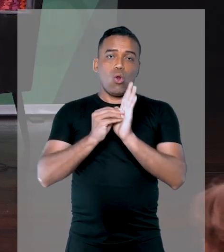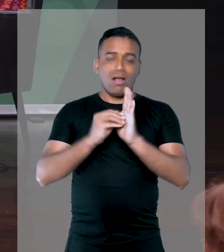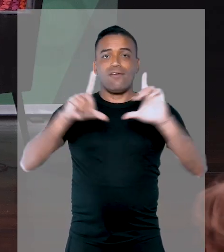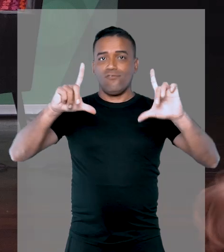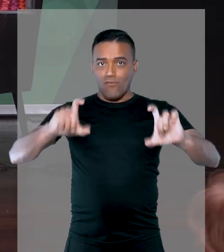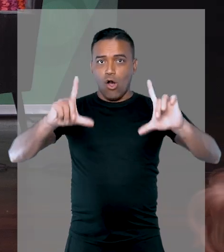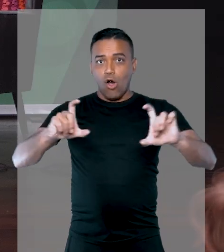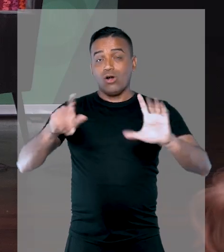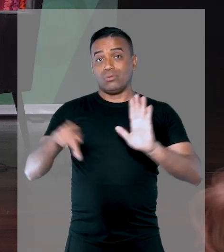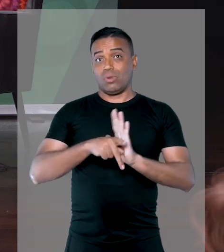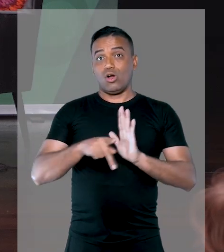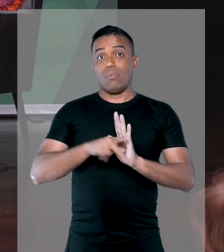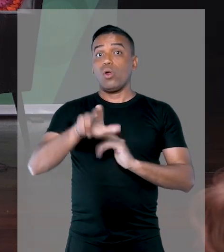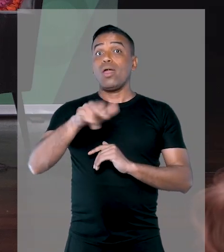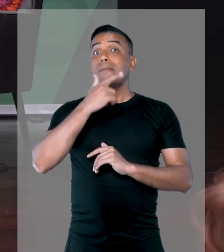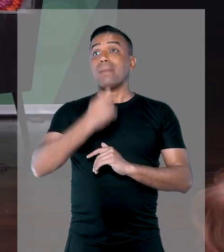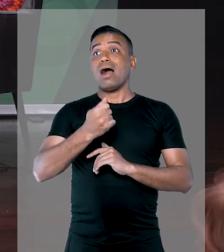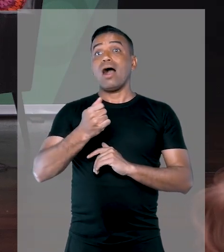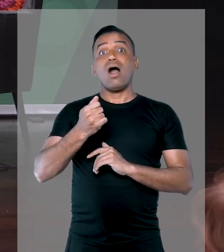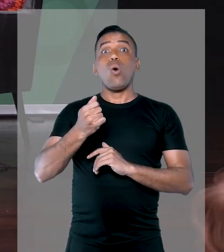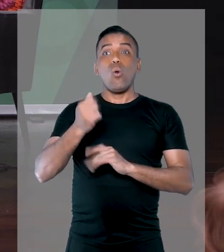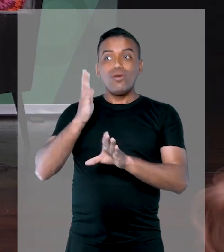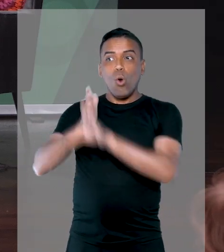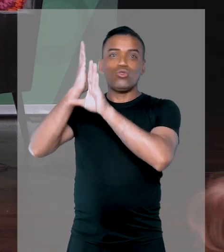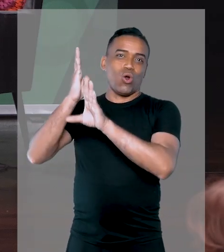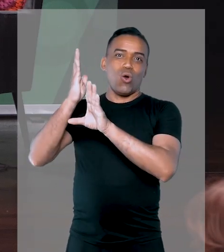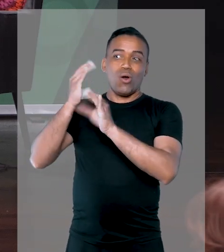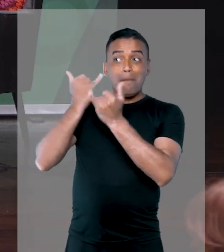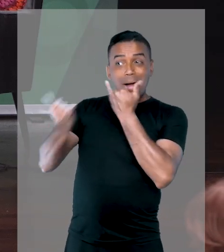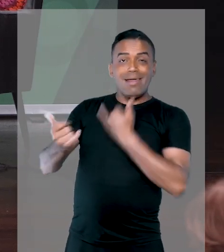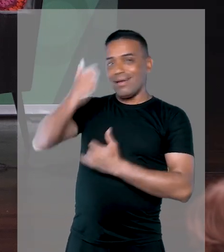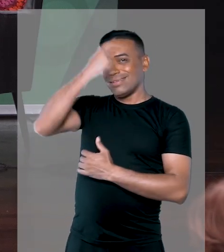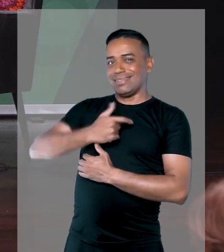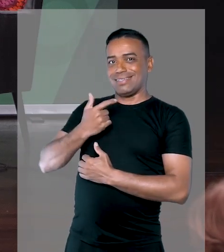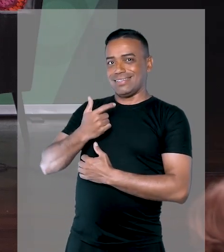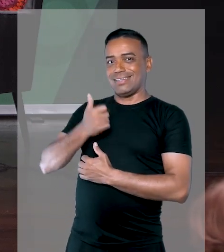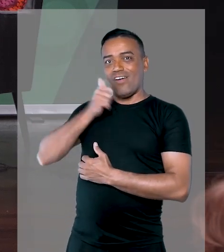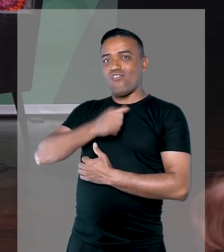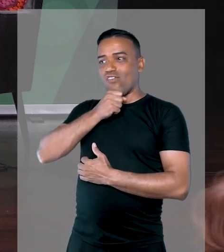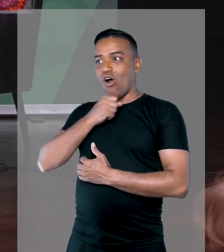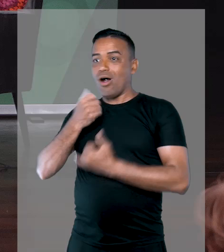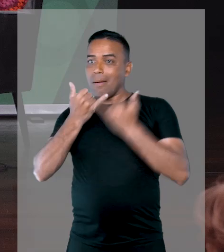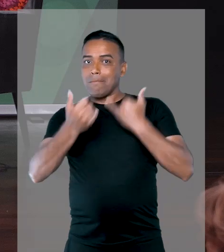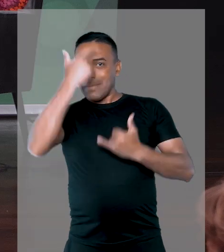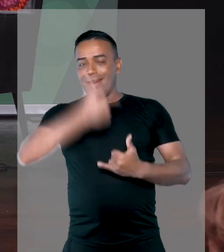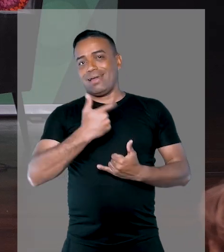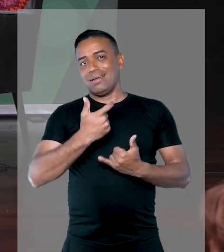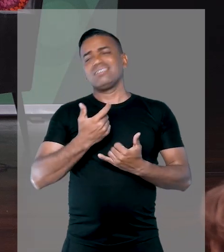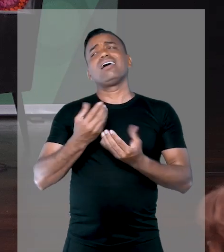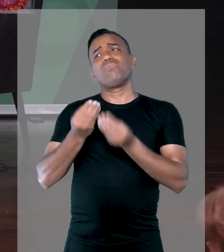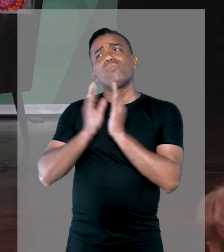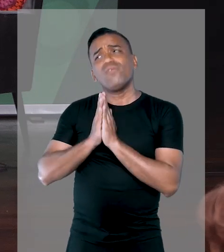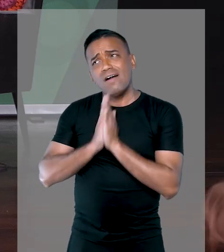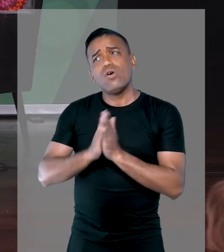foto justamente por ser a foto que o meu irmão me encontrou e que eu acho que é o que mais se parece comigo. E aí, quando eu cheguei para a editora, eu falei assim, olha, coloca para